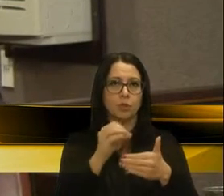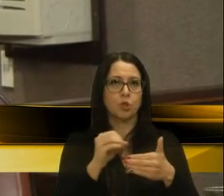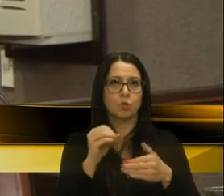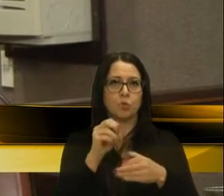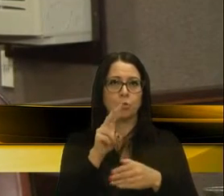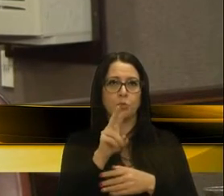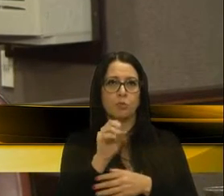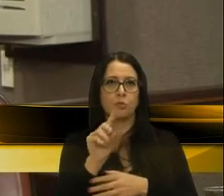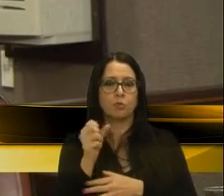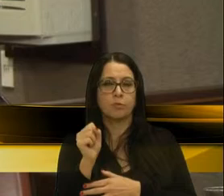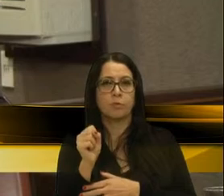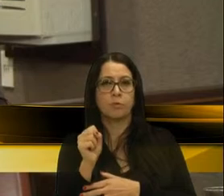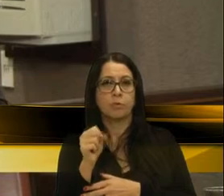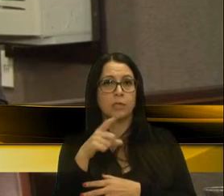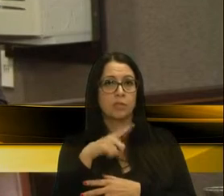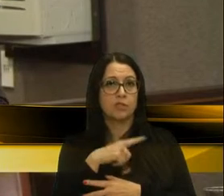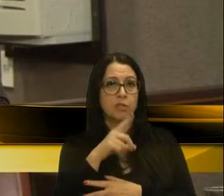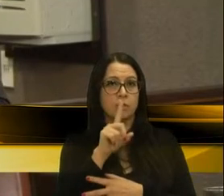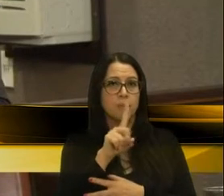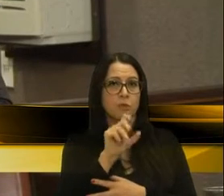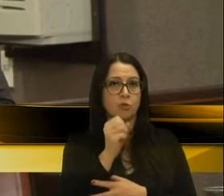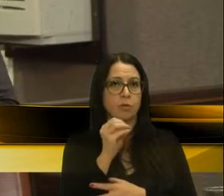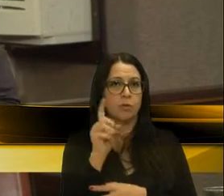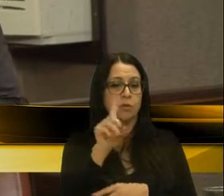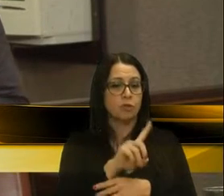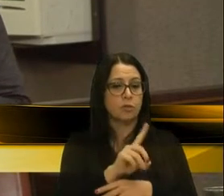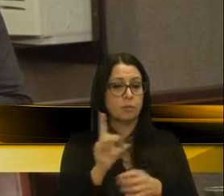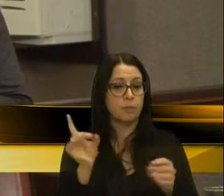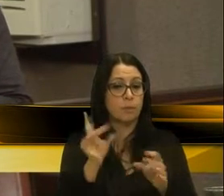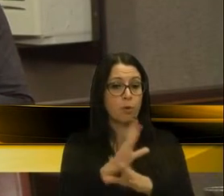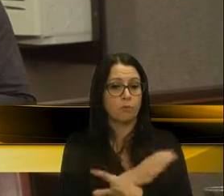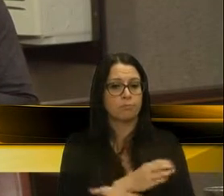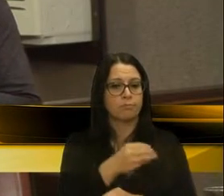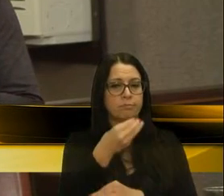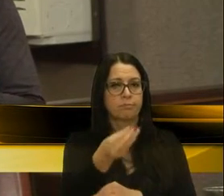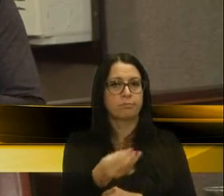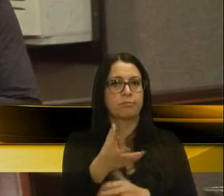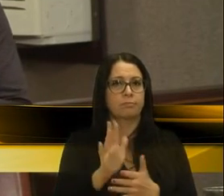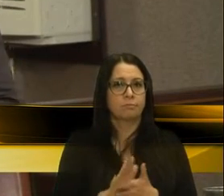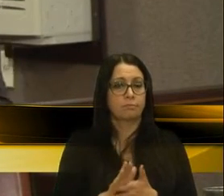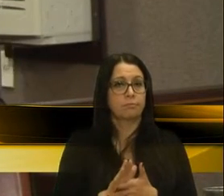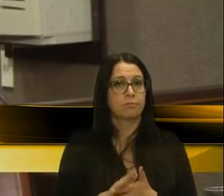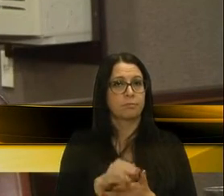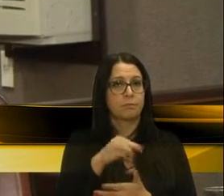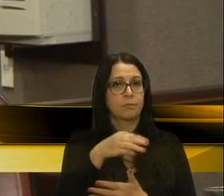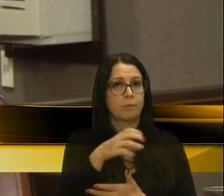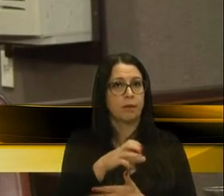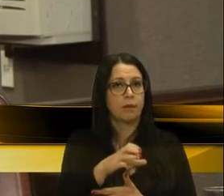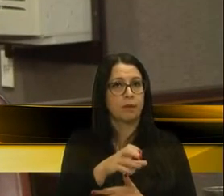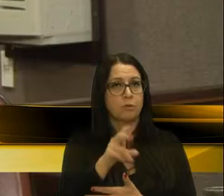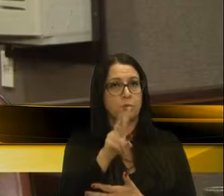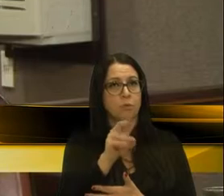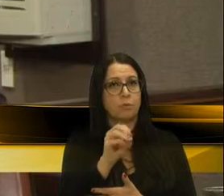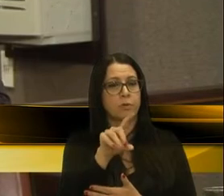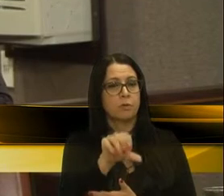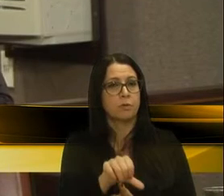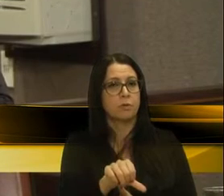de 2018 e tinha 180 dias para ser concluído. Março de